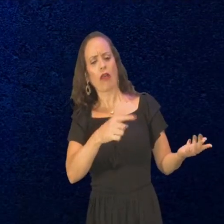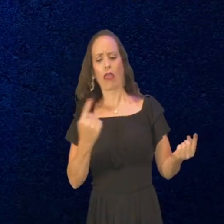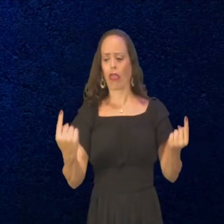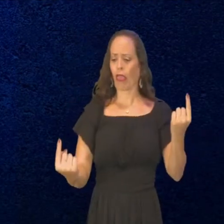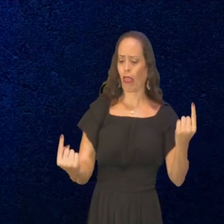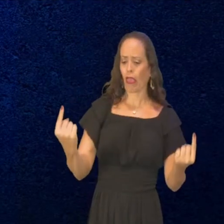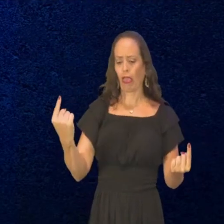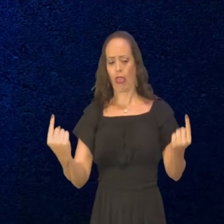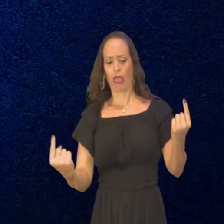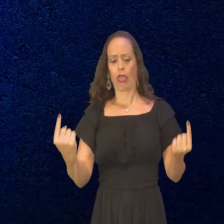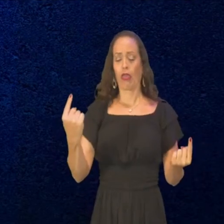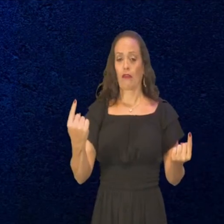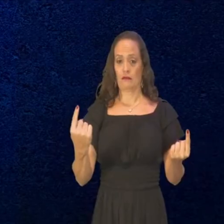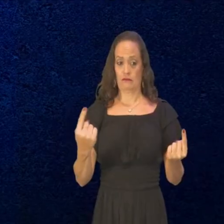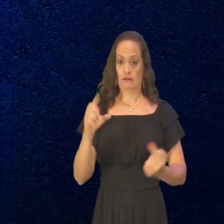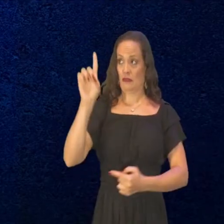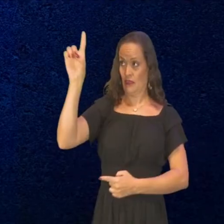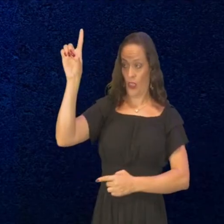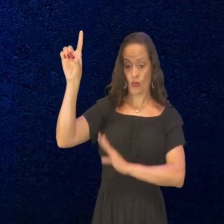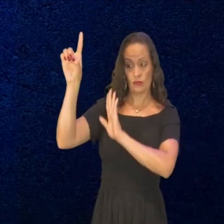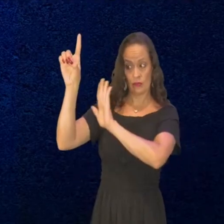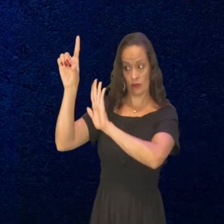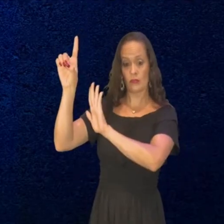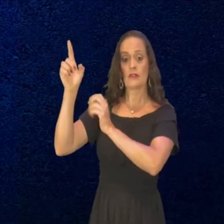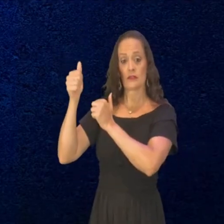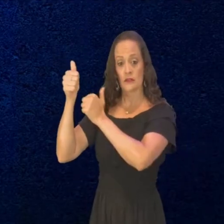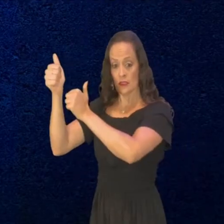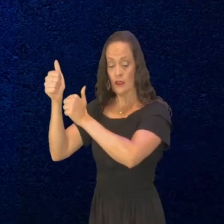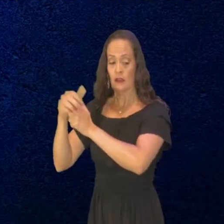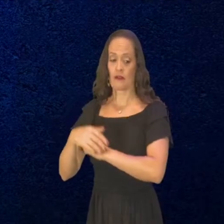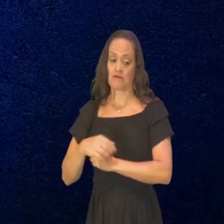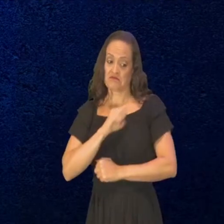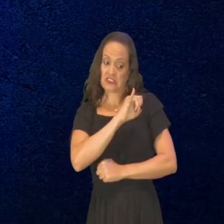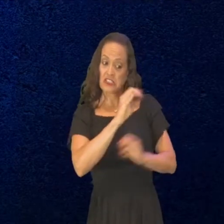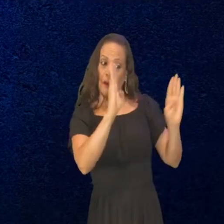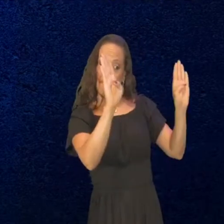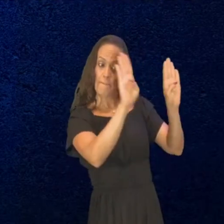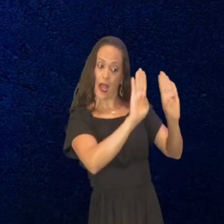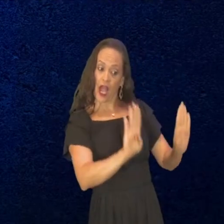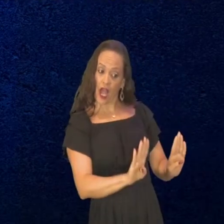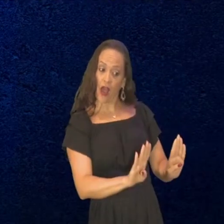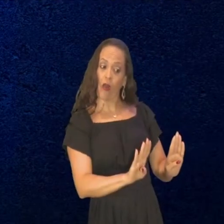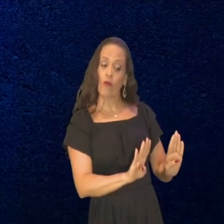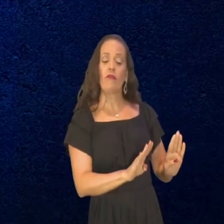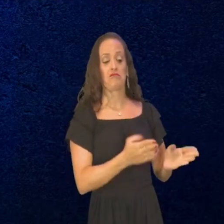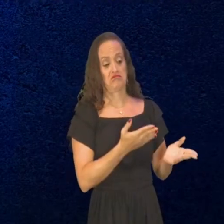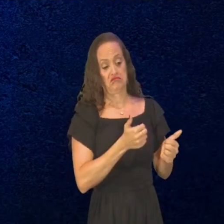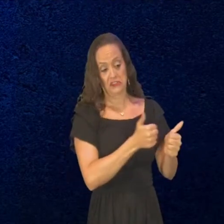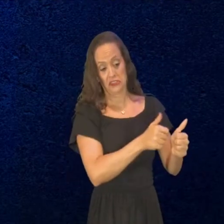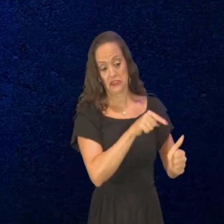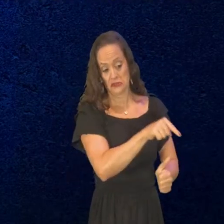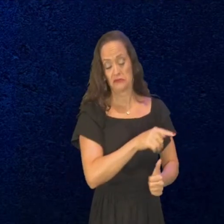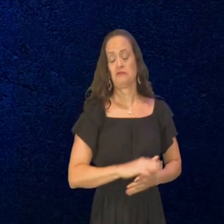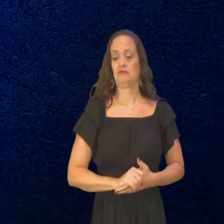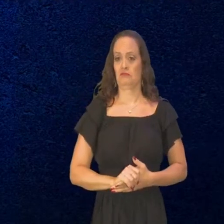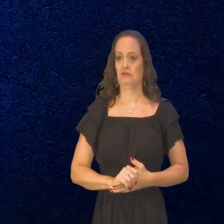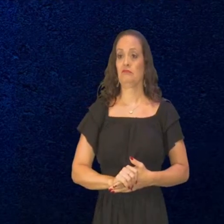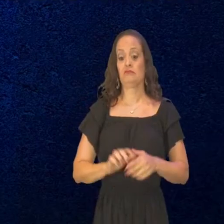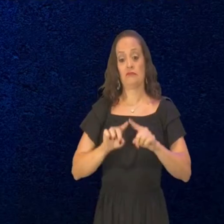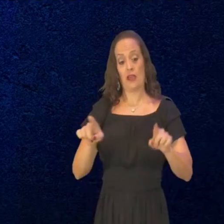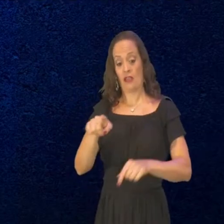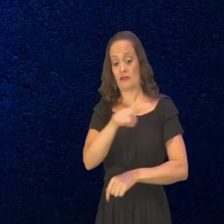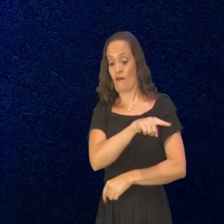outro? Se o Senhor é Deus, sigam-no. Se é Baal, sigam-no. Porém o